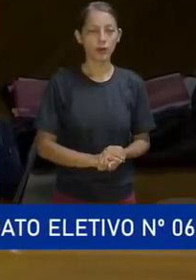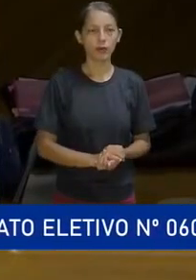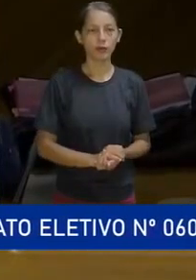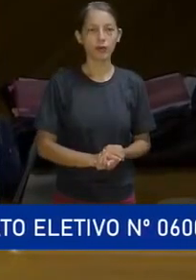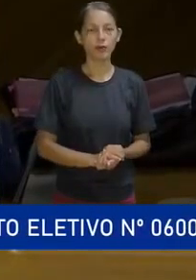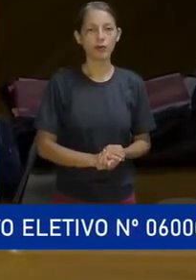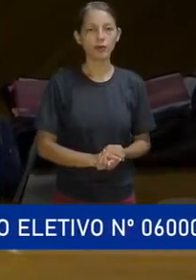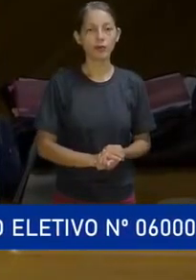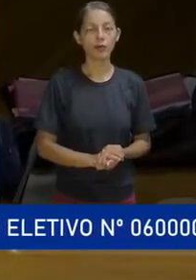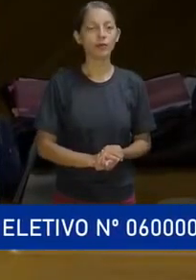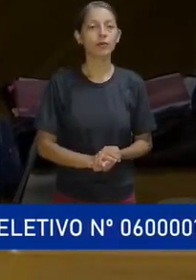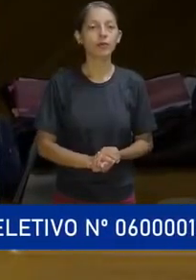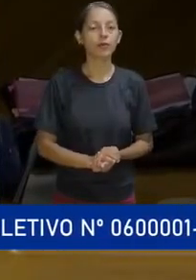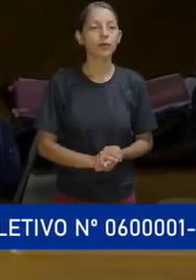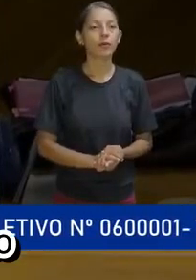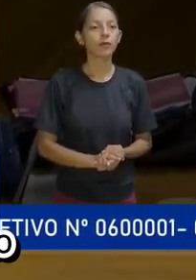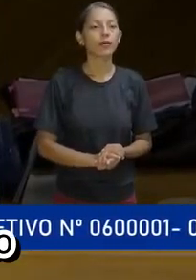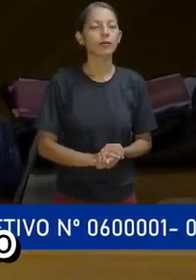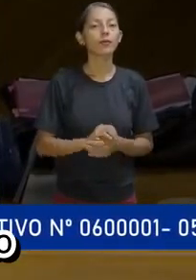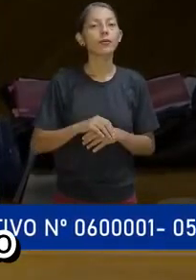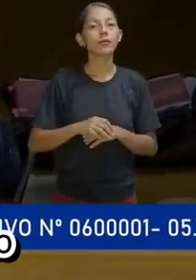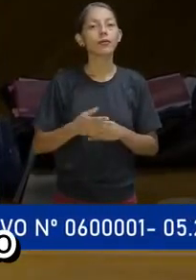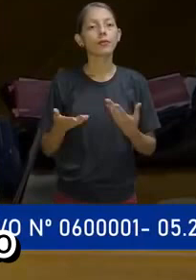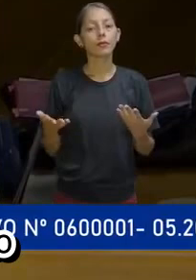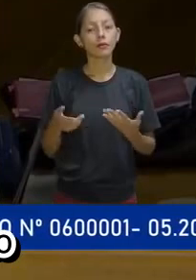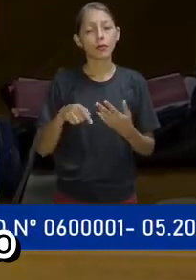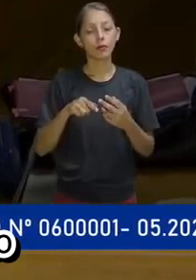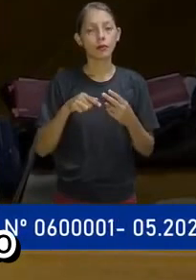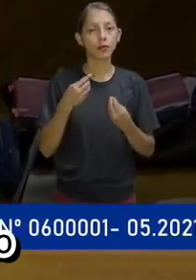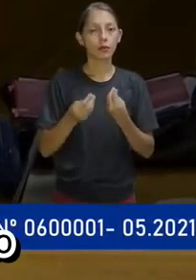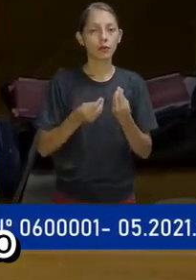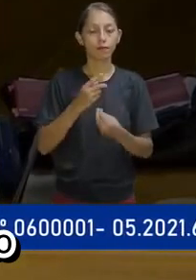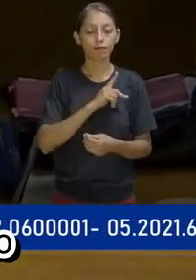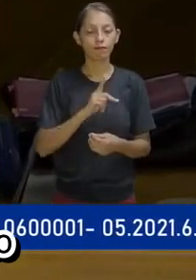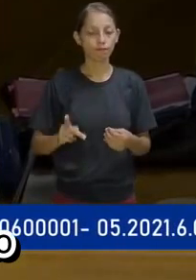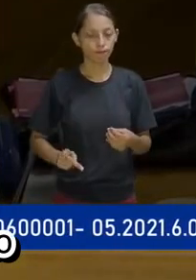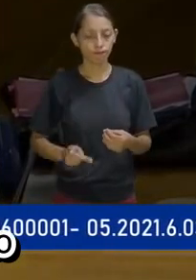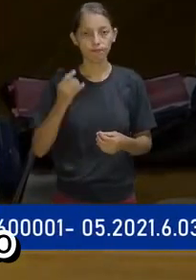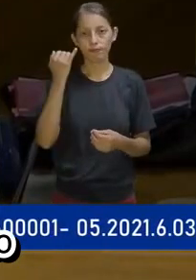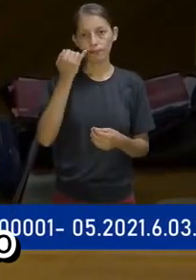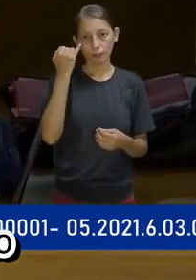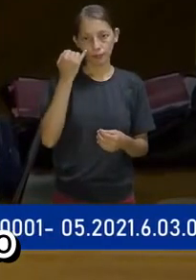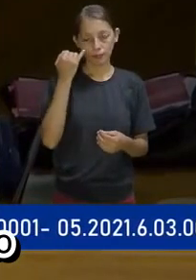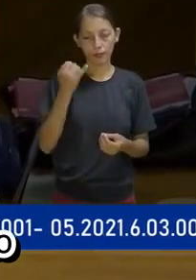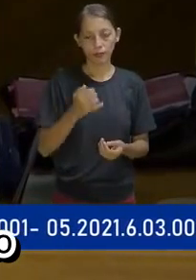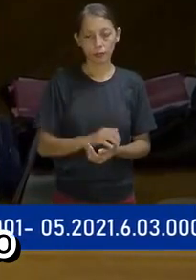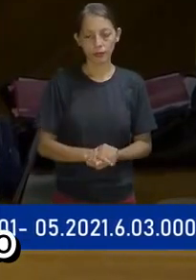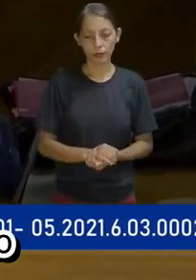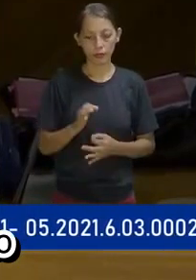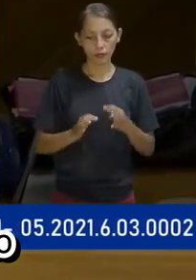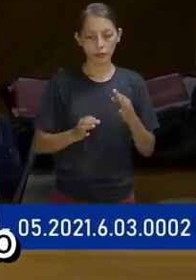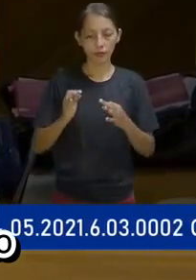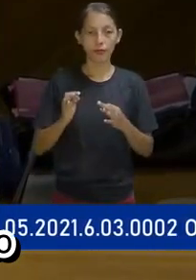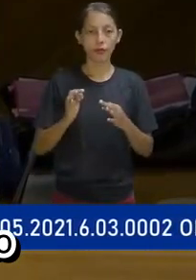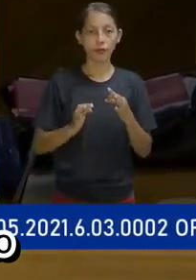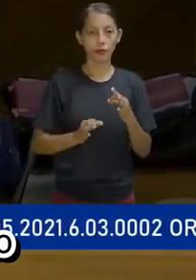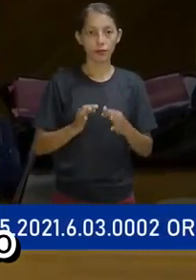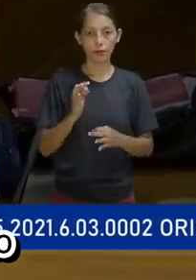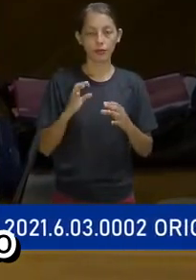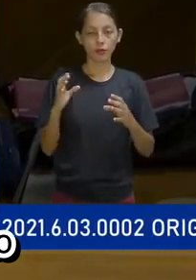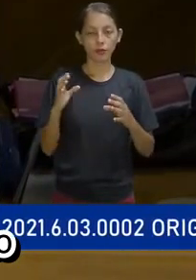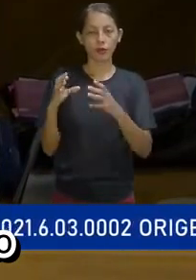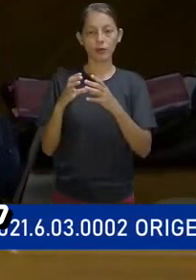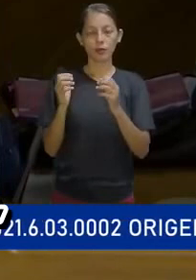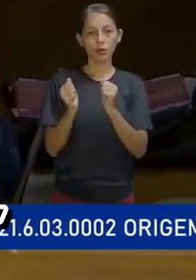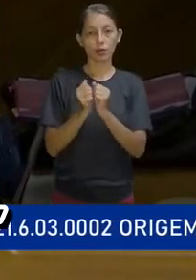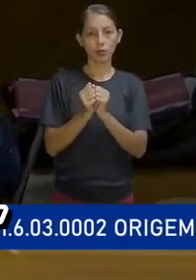União. A relatoria incumbe a essa presidência, João Lage, juiz, e comporão a turma